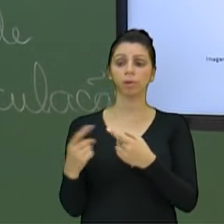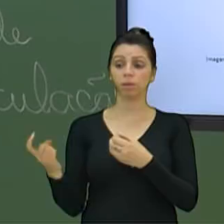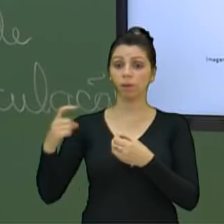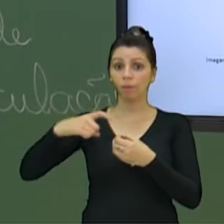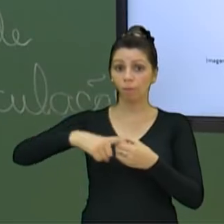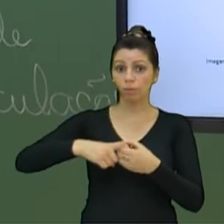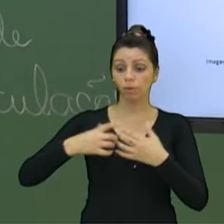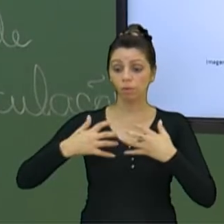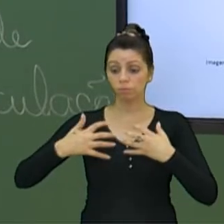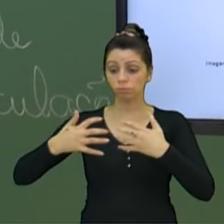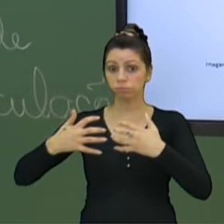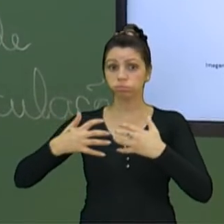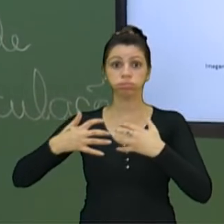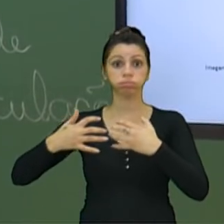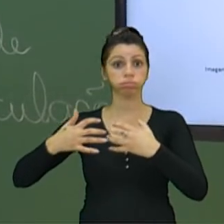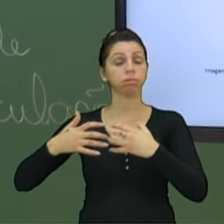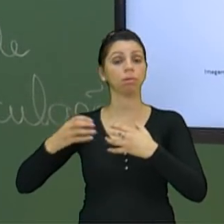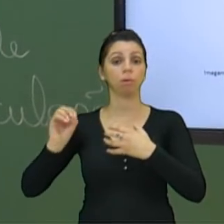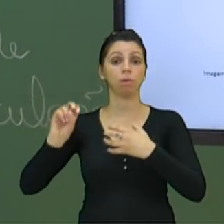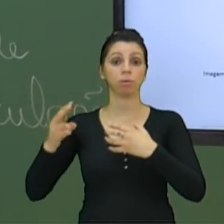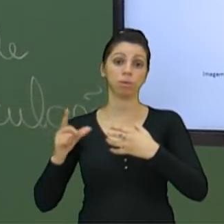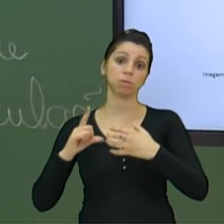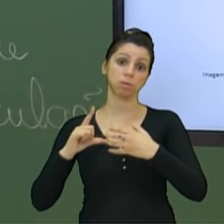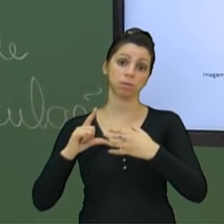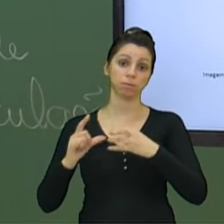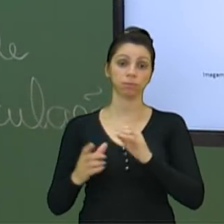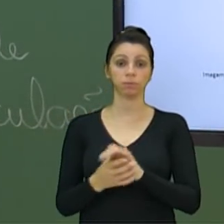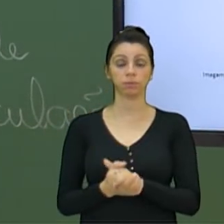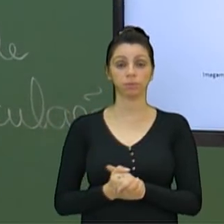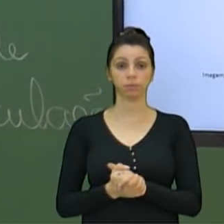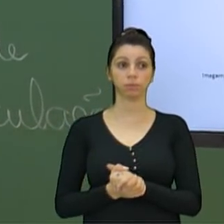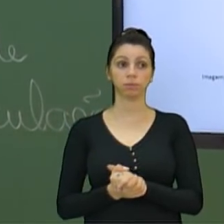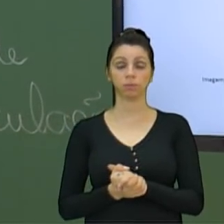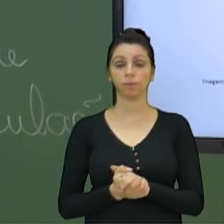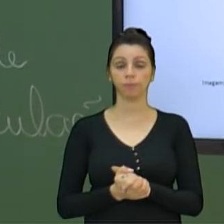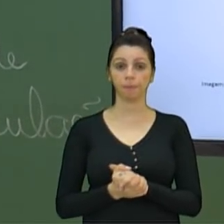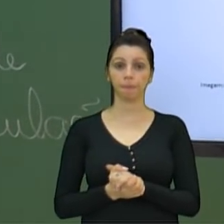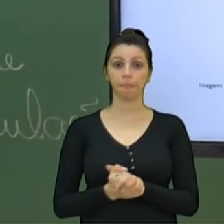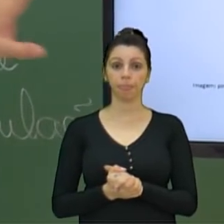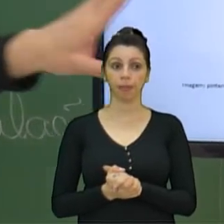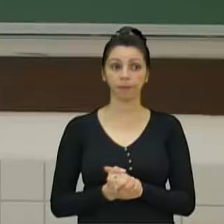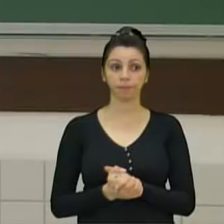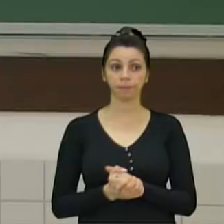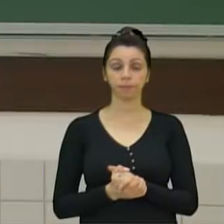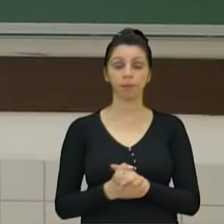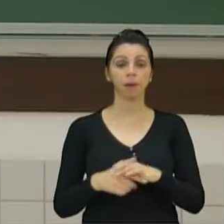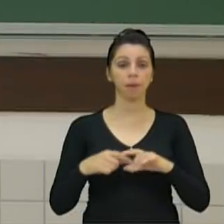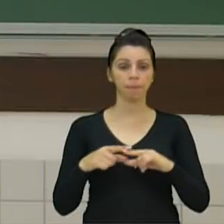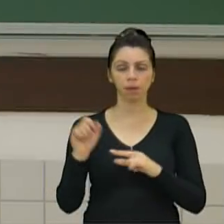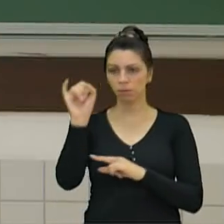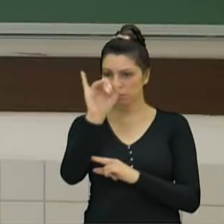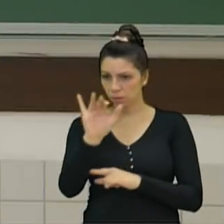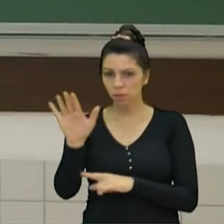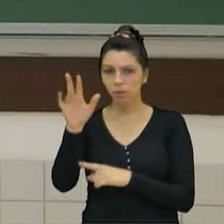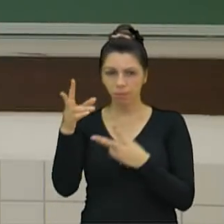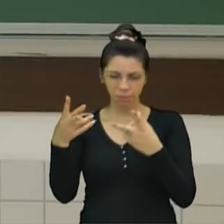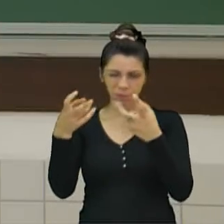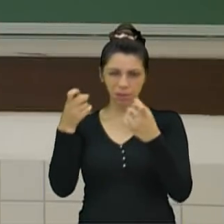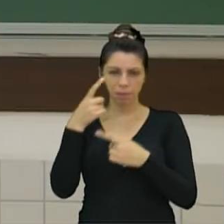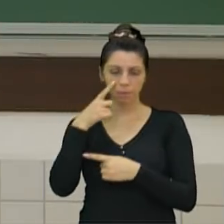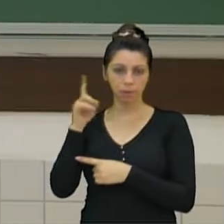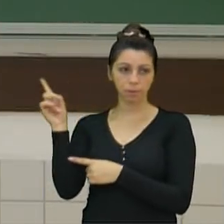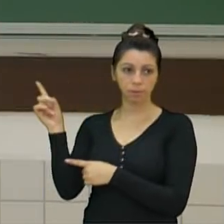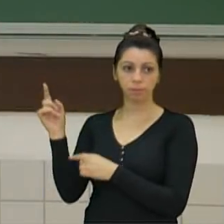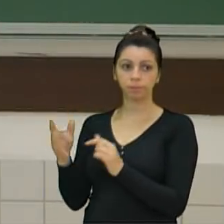pulmões cheio de oxigênio, tá? Então, a câmara aqui nós não temos, mas pelo desenho a gente consegue identificar, né?